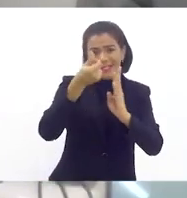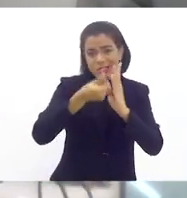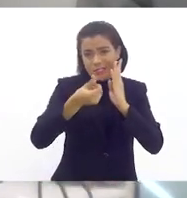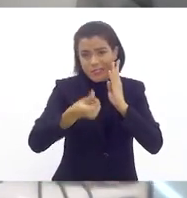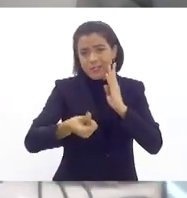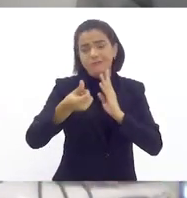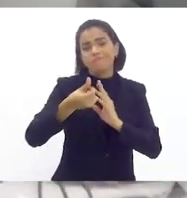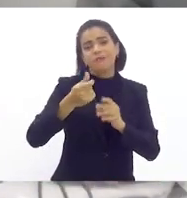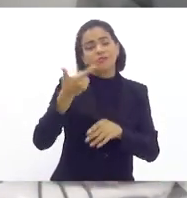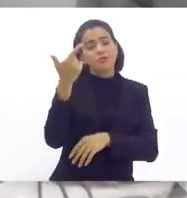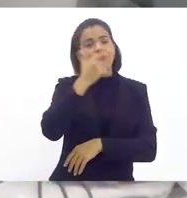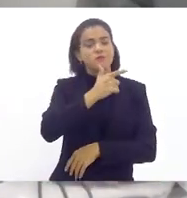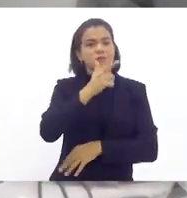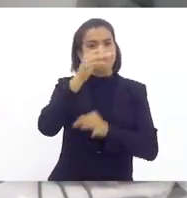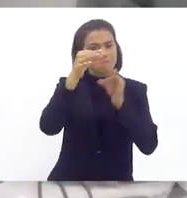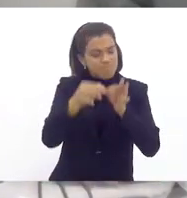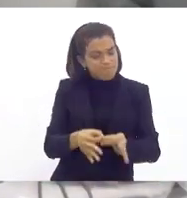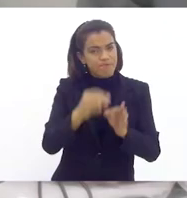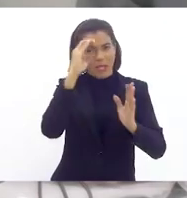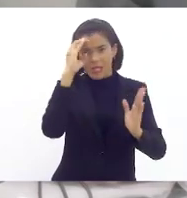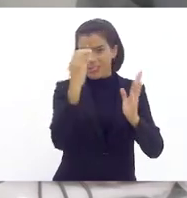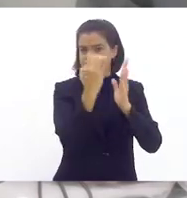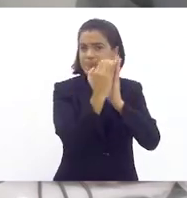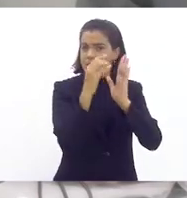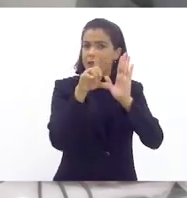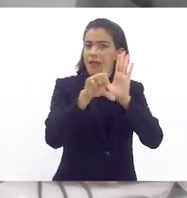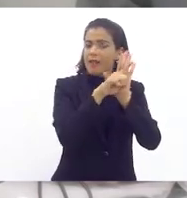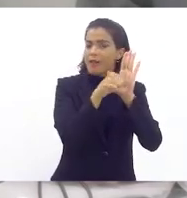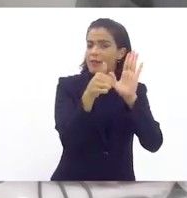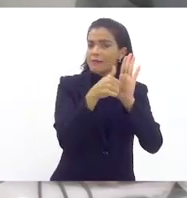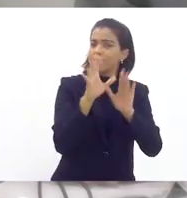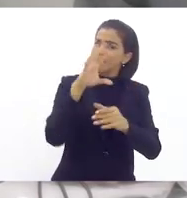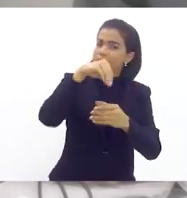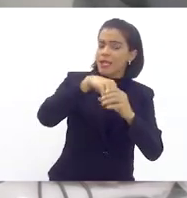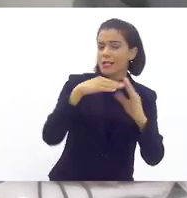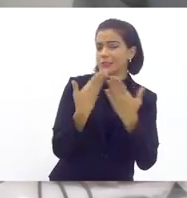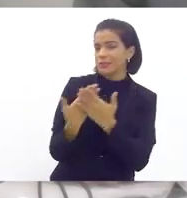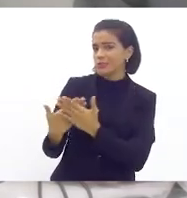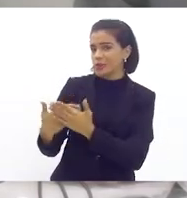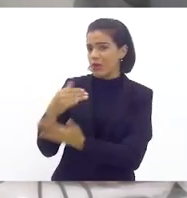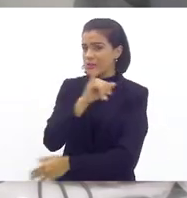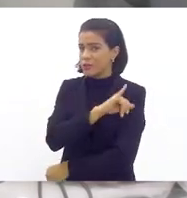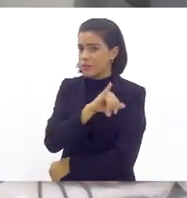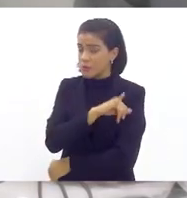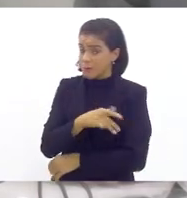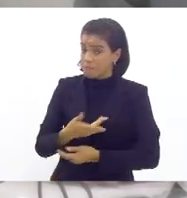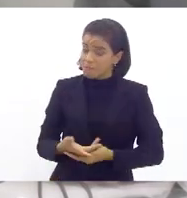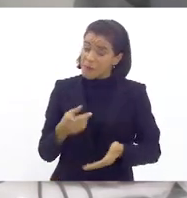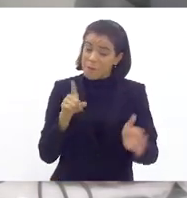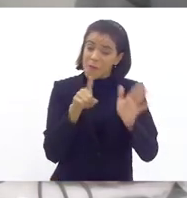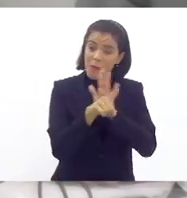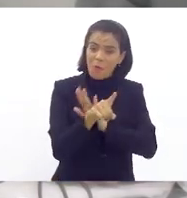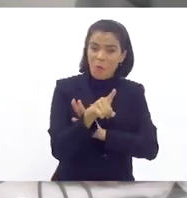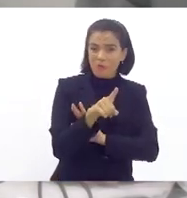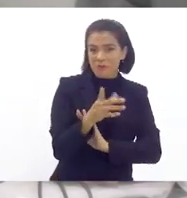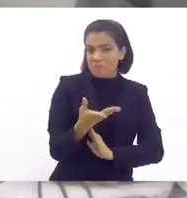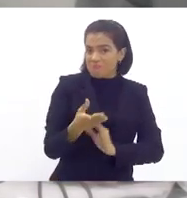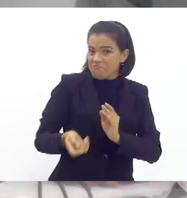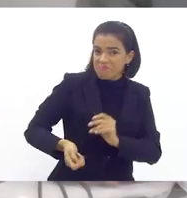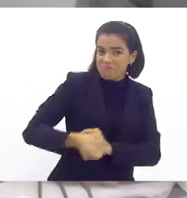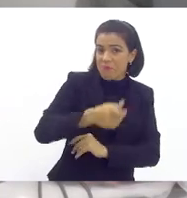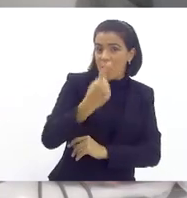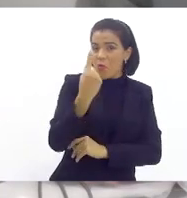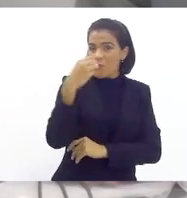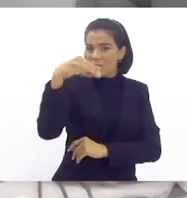gente tenha o cumprimento efetivo dessa lei nas escolas do Rio de Janeiro. Como a pergunta foi extra, nós concedemos um